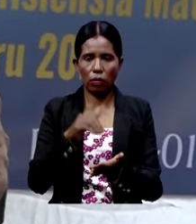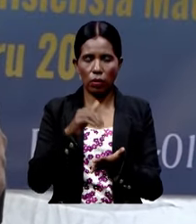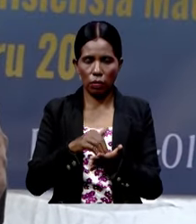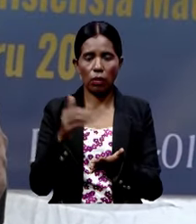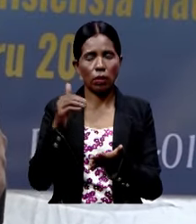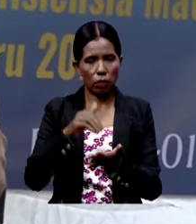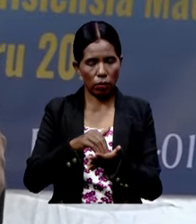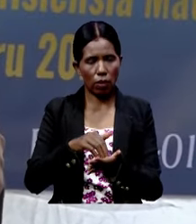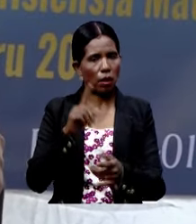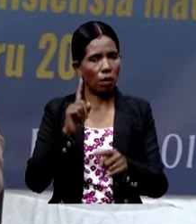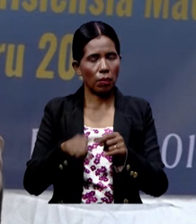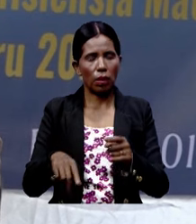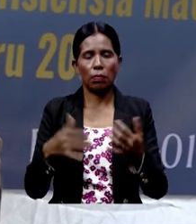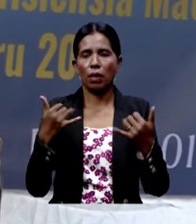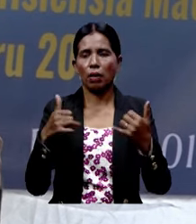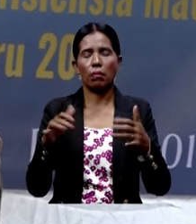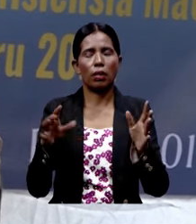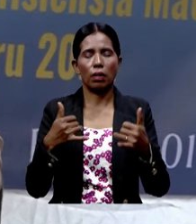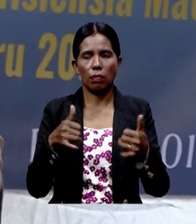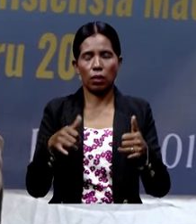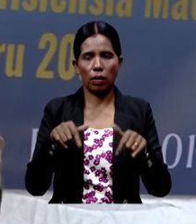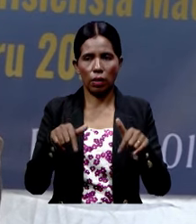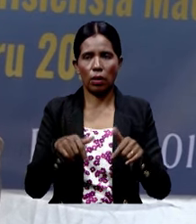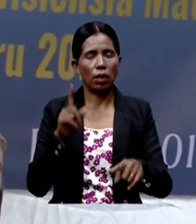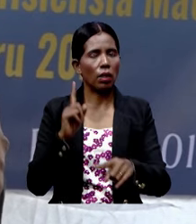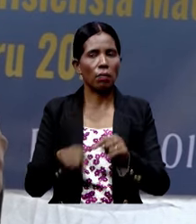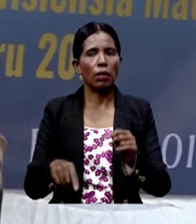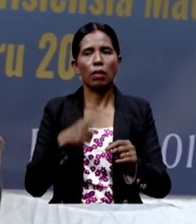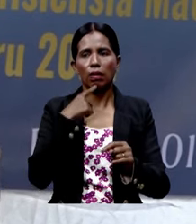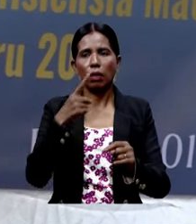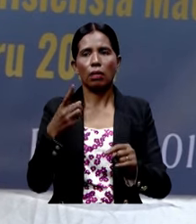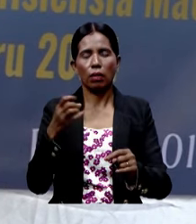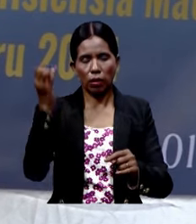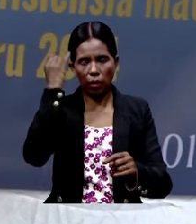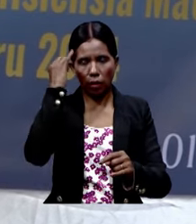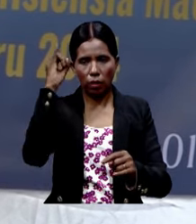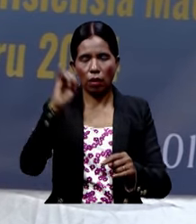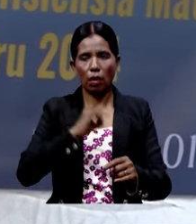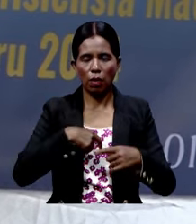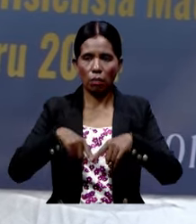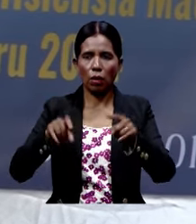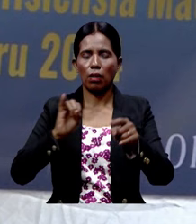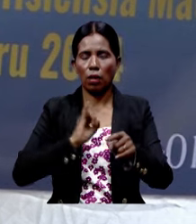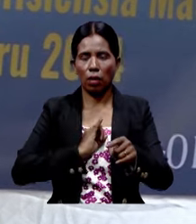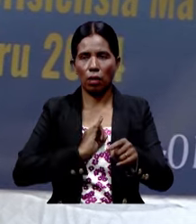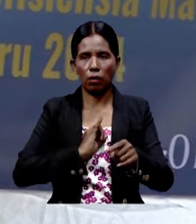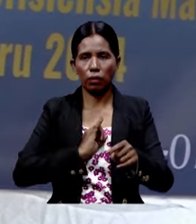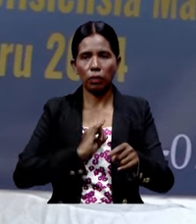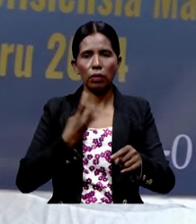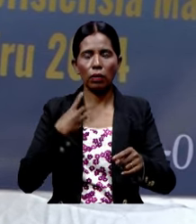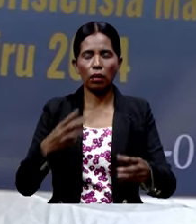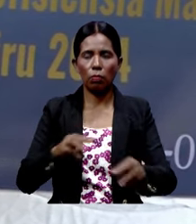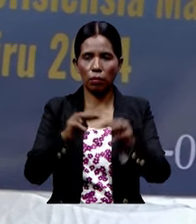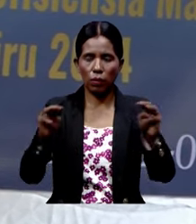estuda. Labele mai rame de tene. Labele mai de diang intenção diang hau bahe neba para ami